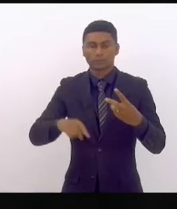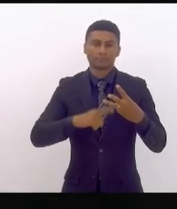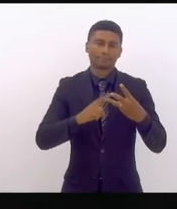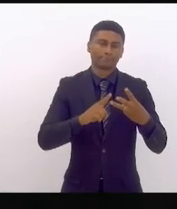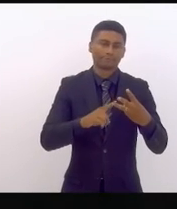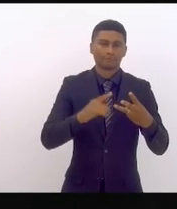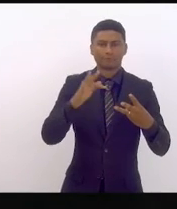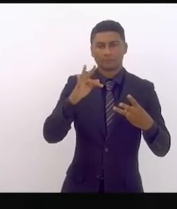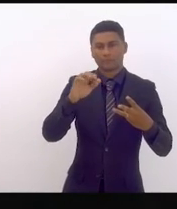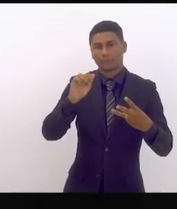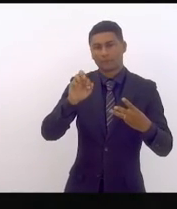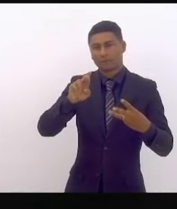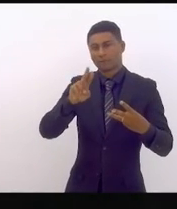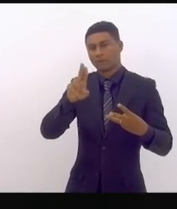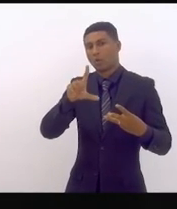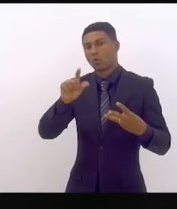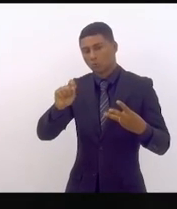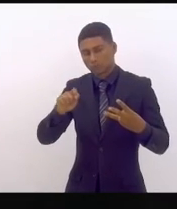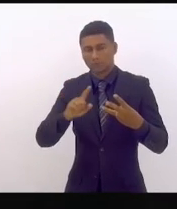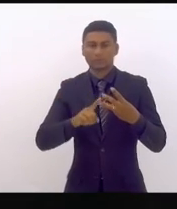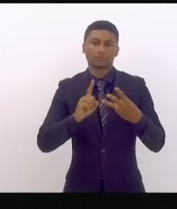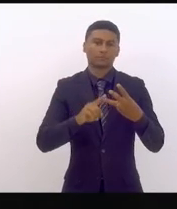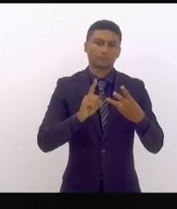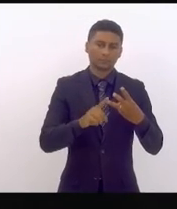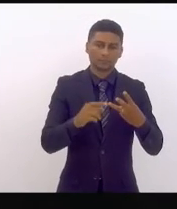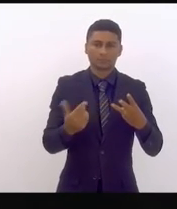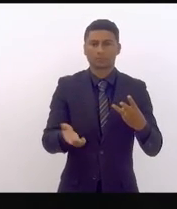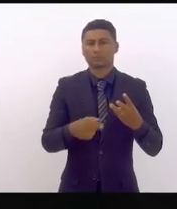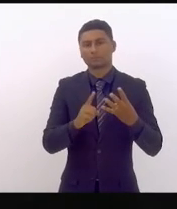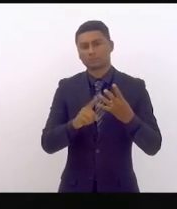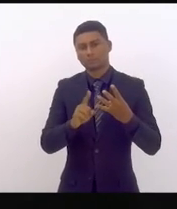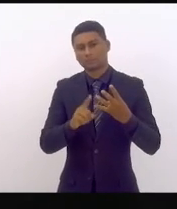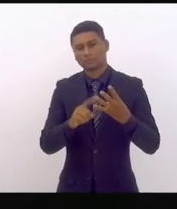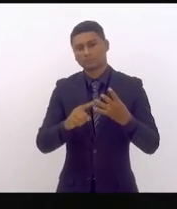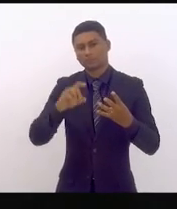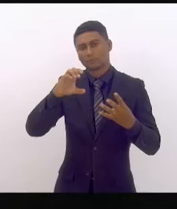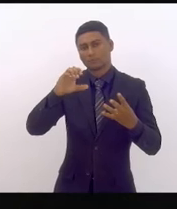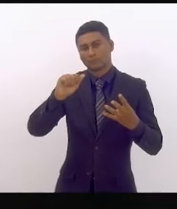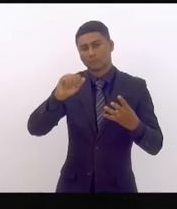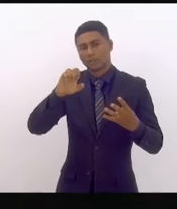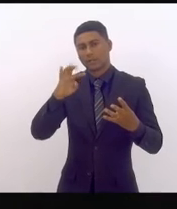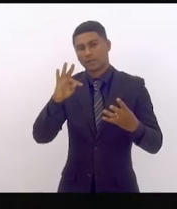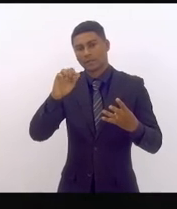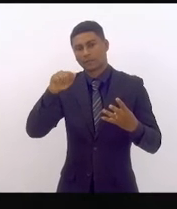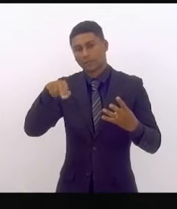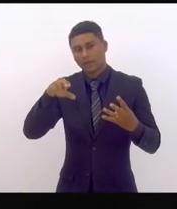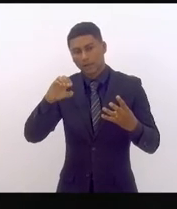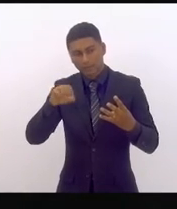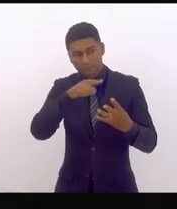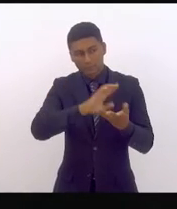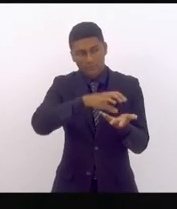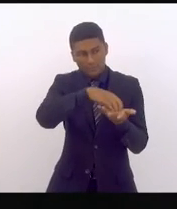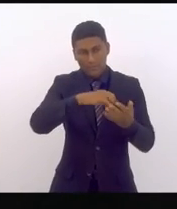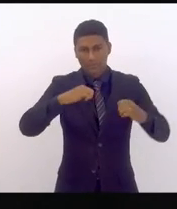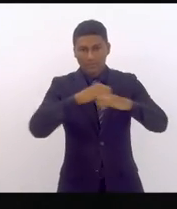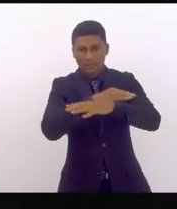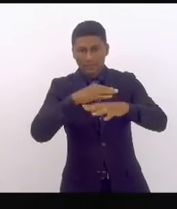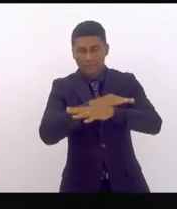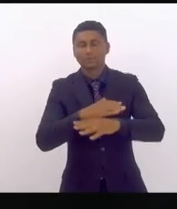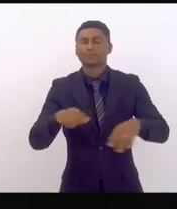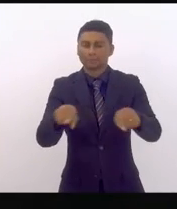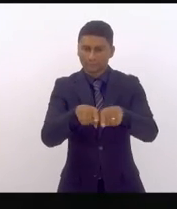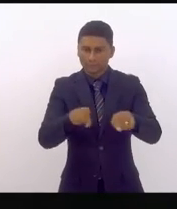em Coelho da Rocha passou por reforma o Caetano Belloni no centro de São João de Meriti no Morro do